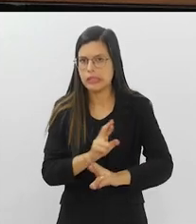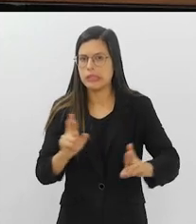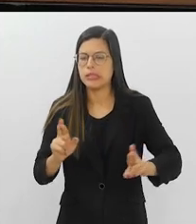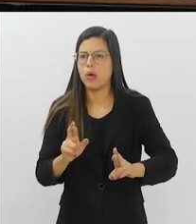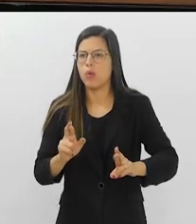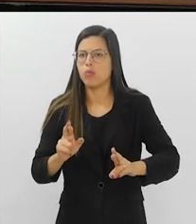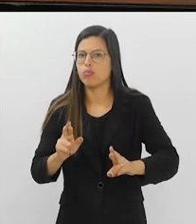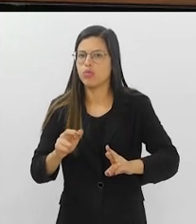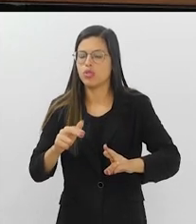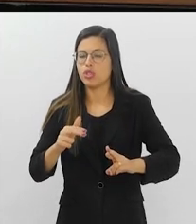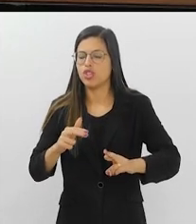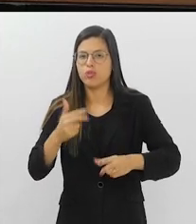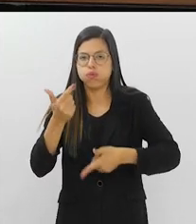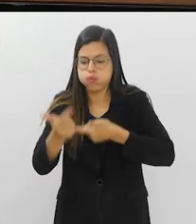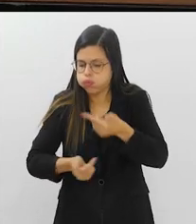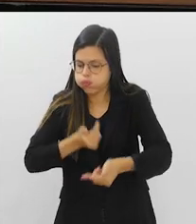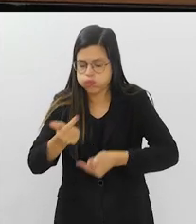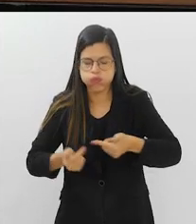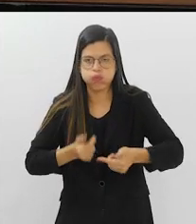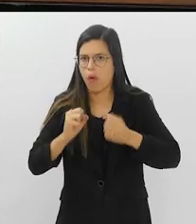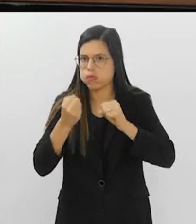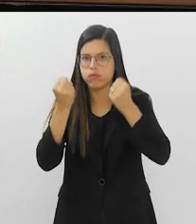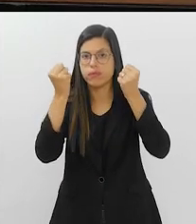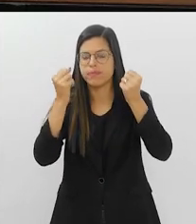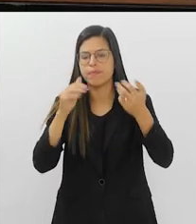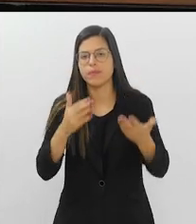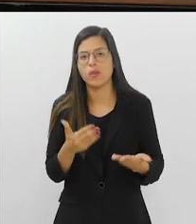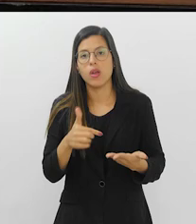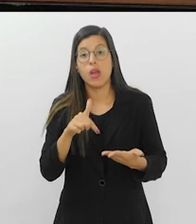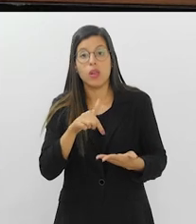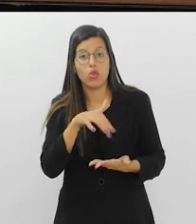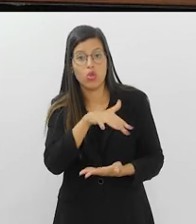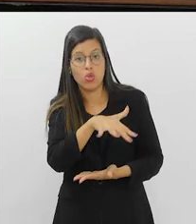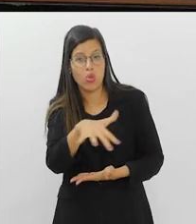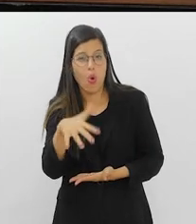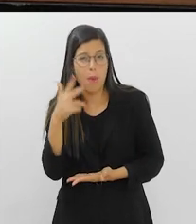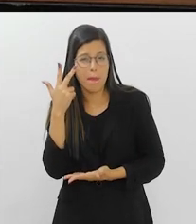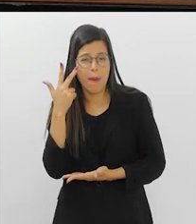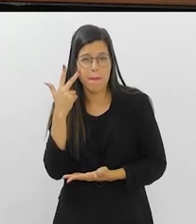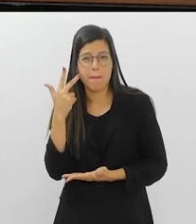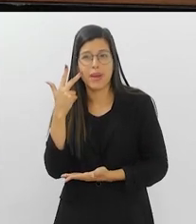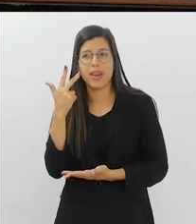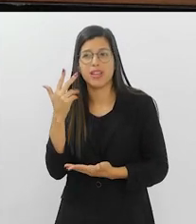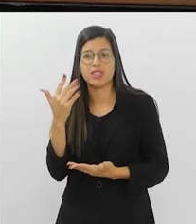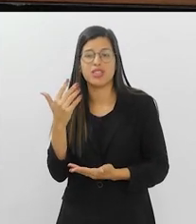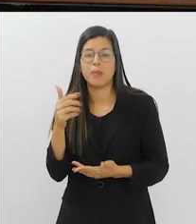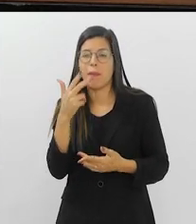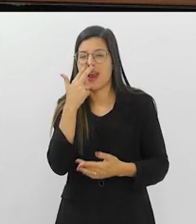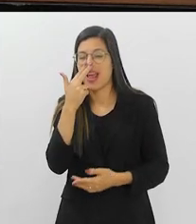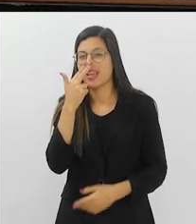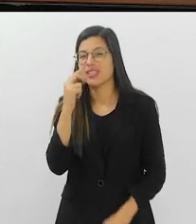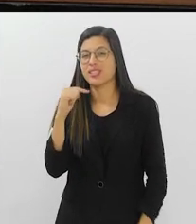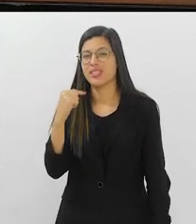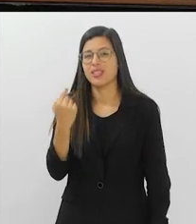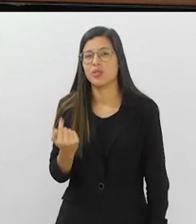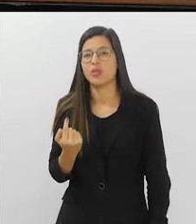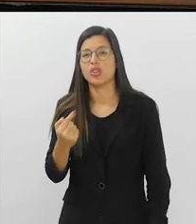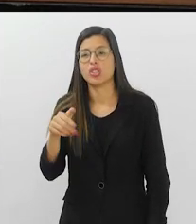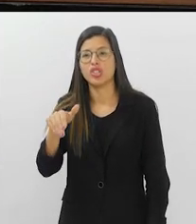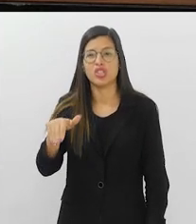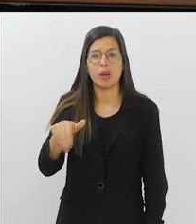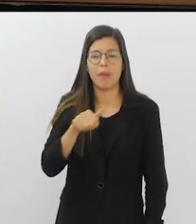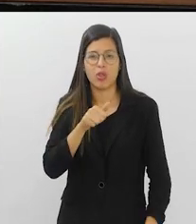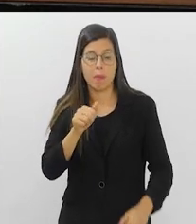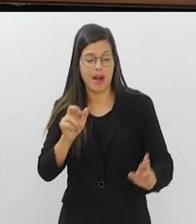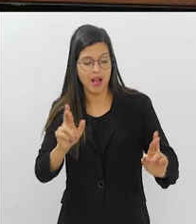dessas relações de esgotamento profissional, né? E, no geral, a gente é muito convocado a poder, de alguma maneira, mediar essas